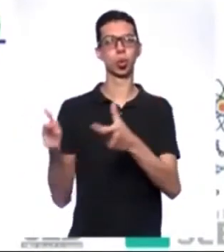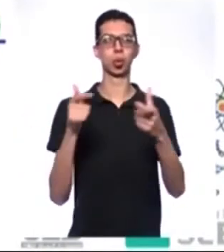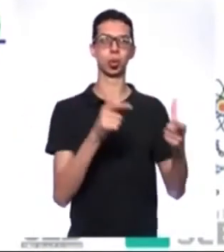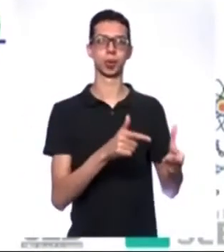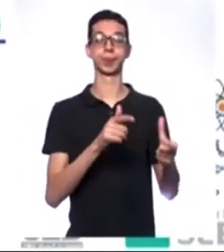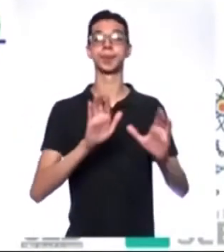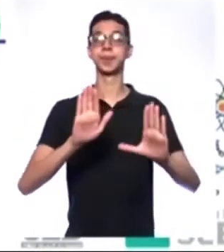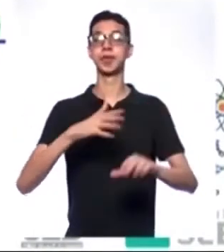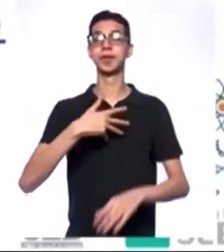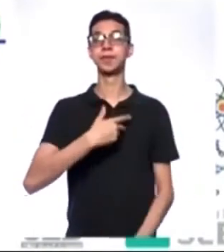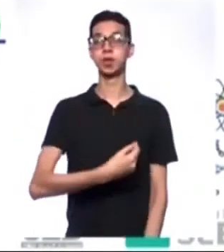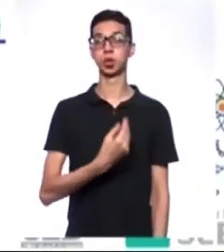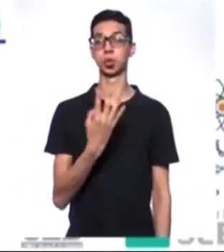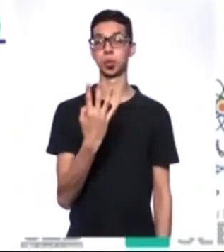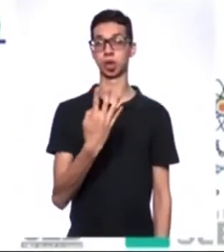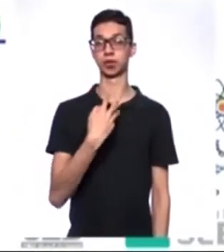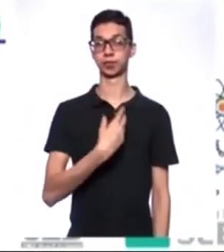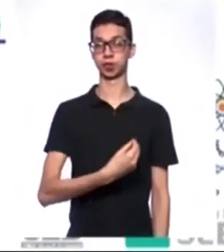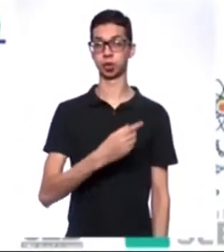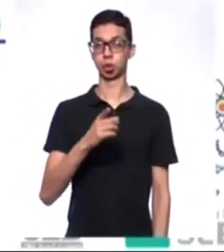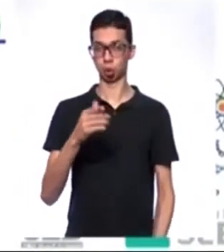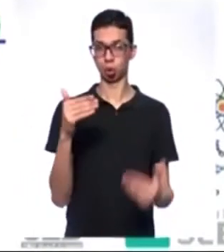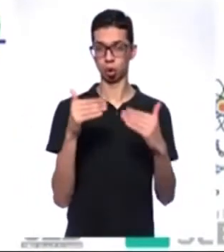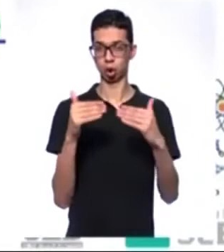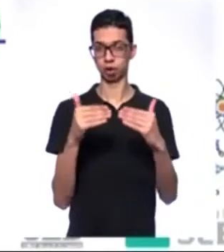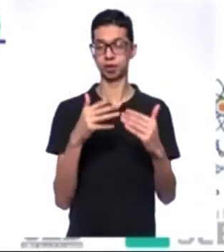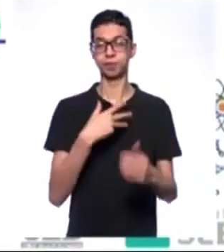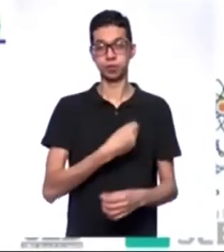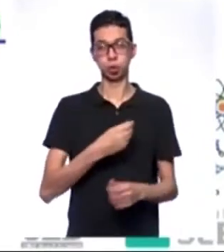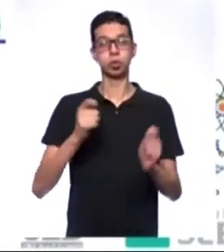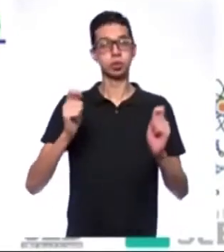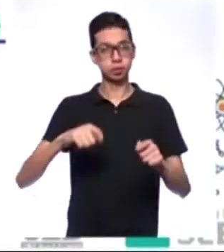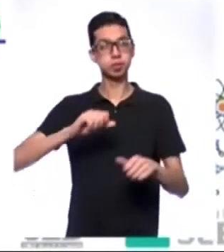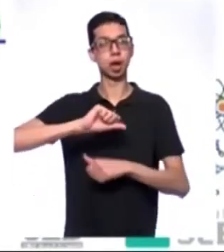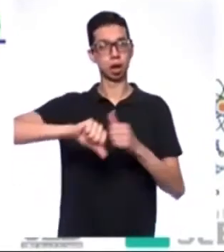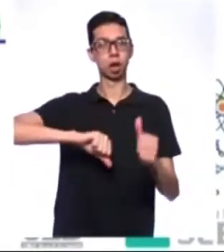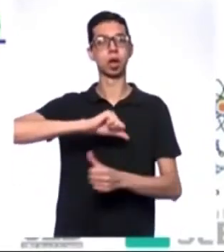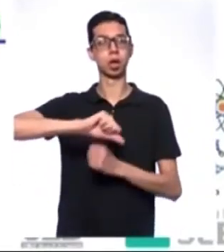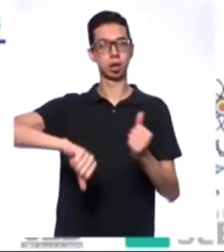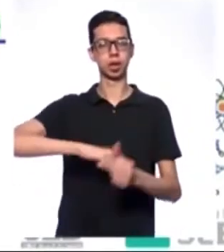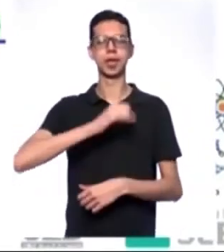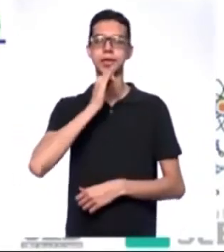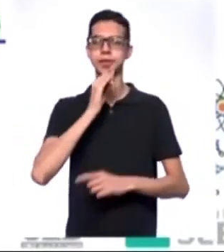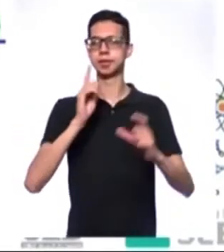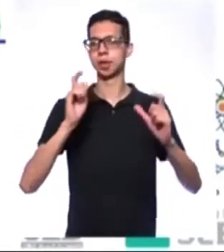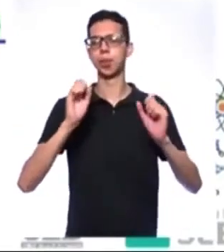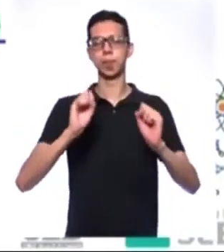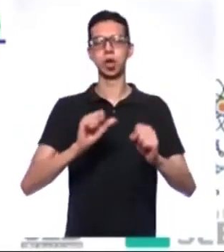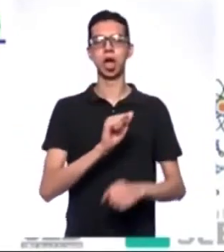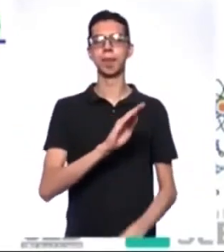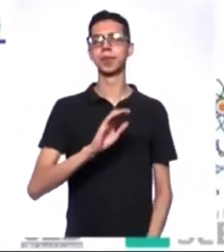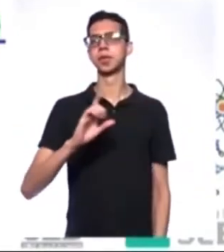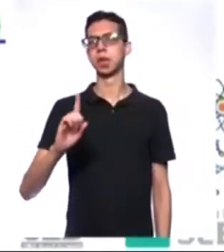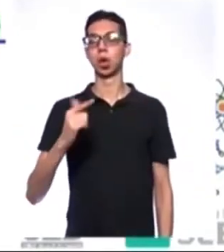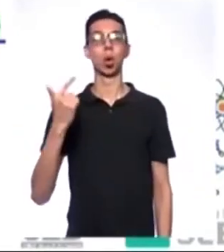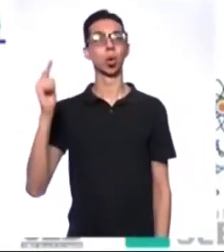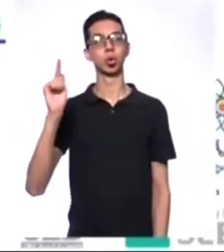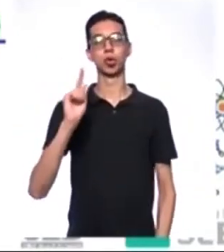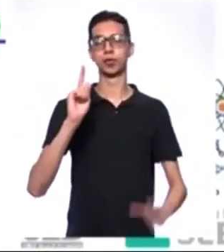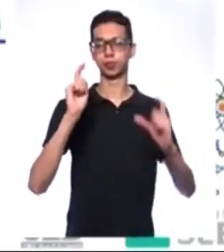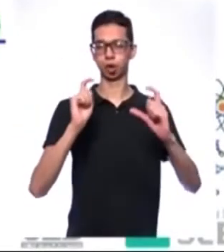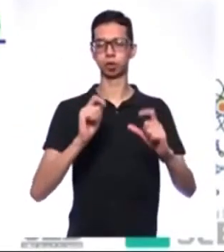quatro filhos você tem quando é que eles podem trocar de lugar com uma foto pode ser ABC de uma outra foto